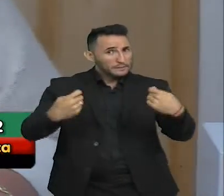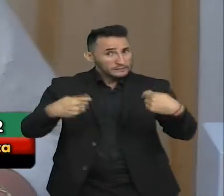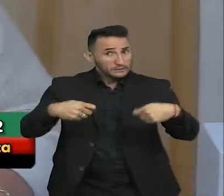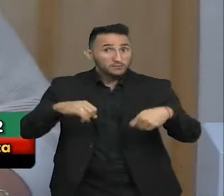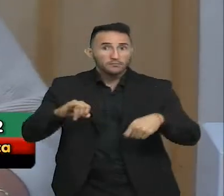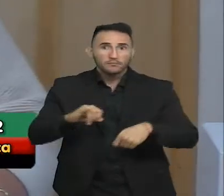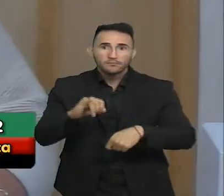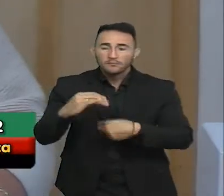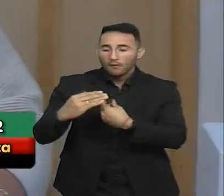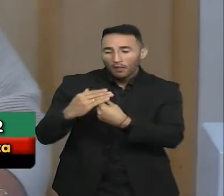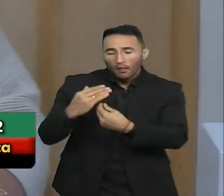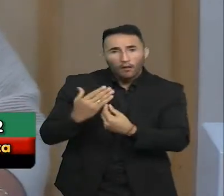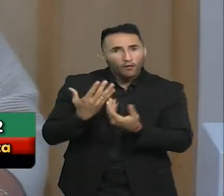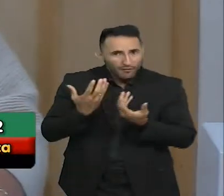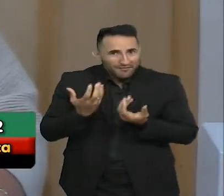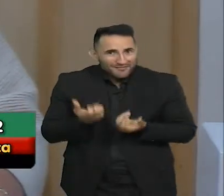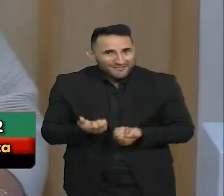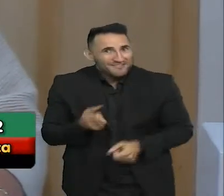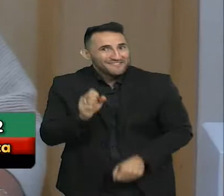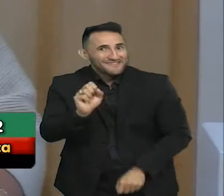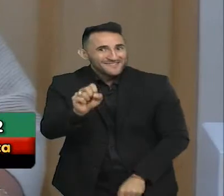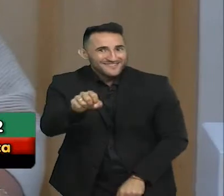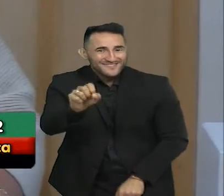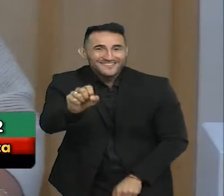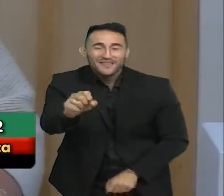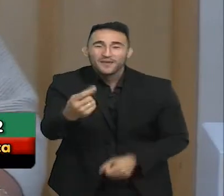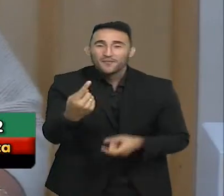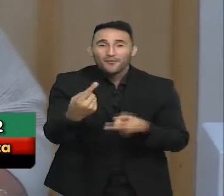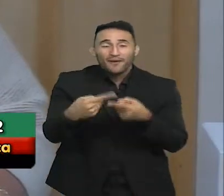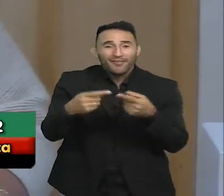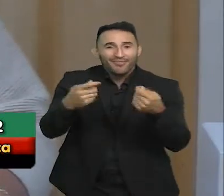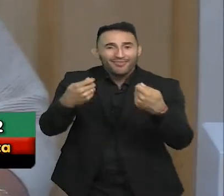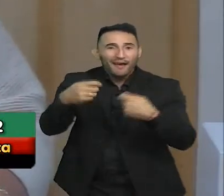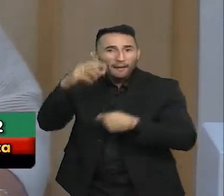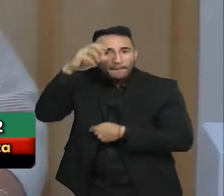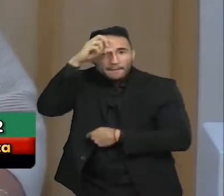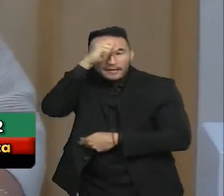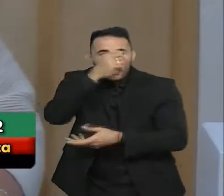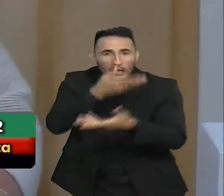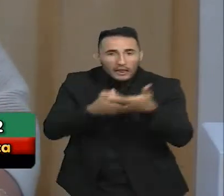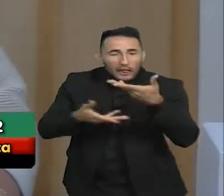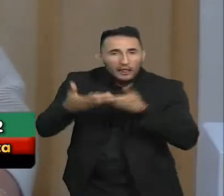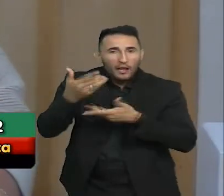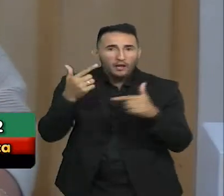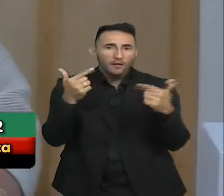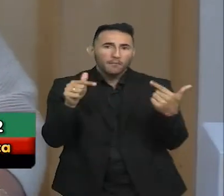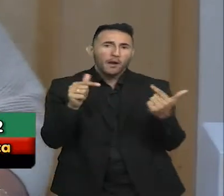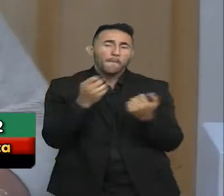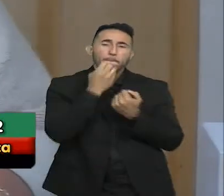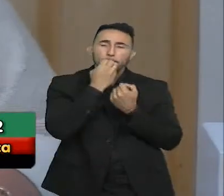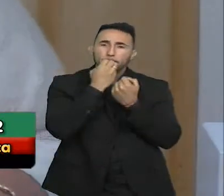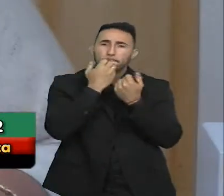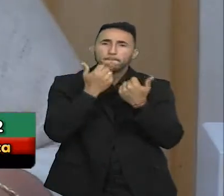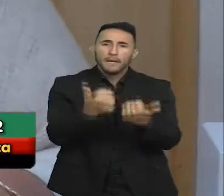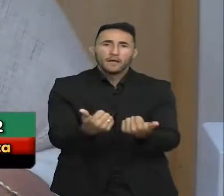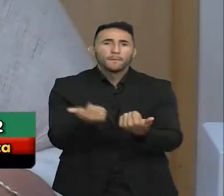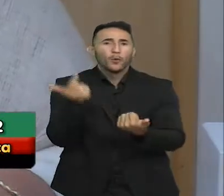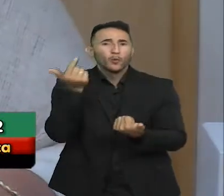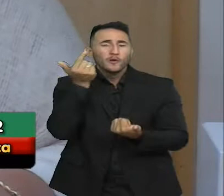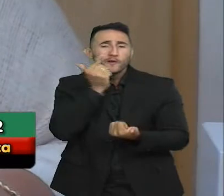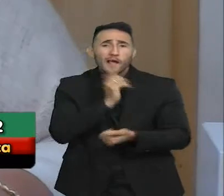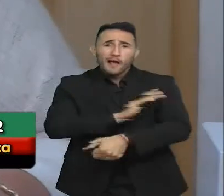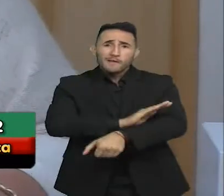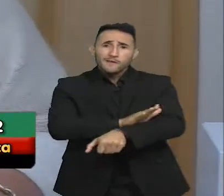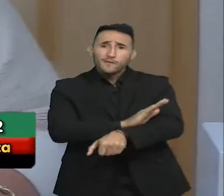E recebemos de bom grado, né, para que a gente aprenda a trabalhar bem por todos nós e para combater o